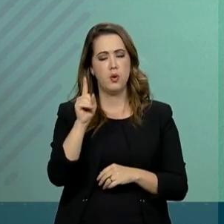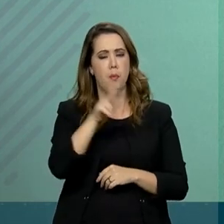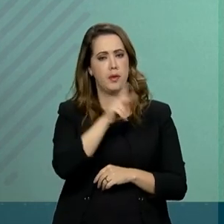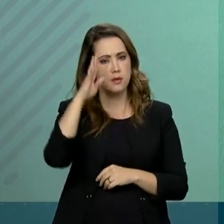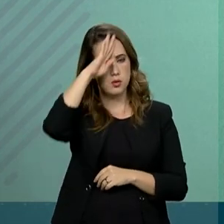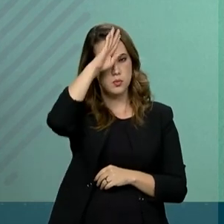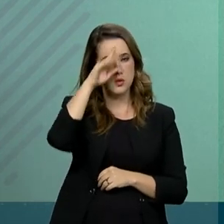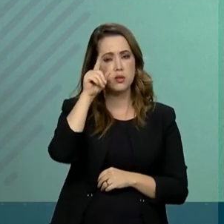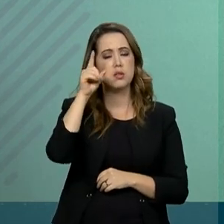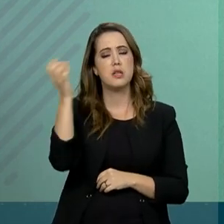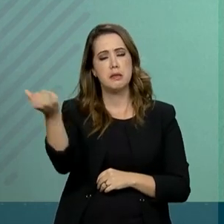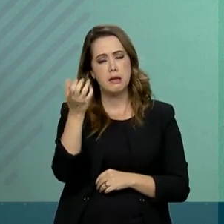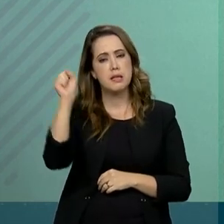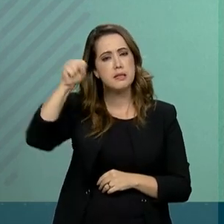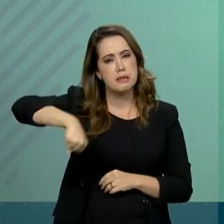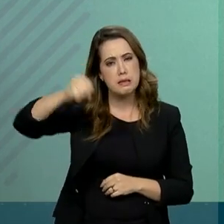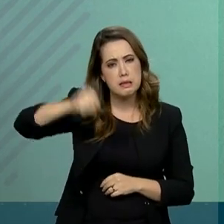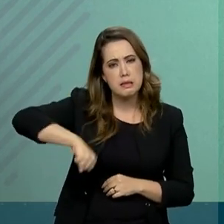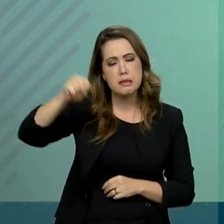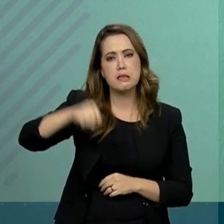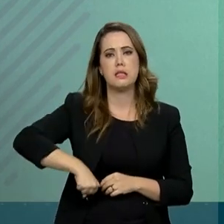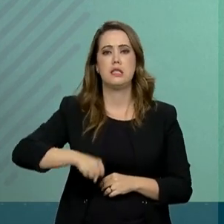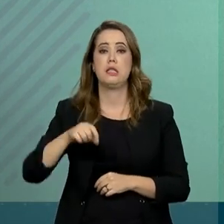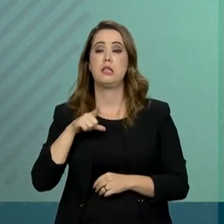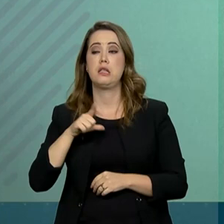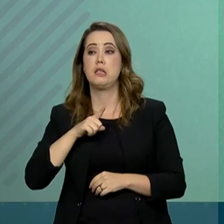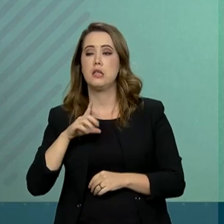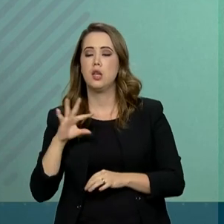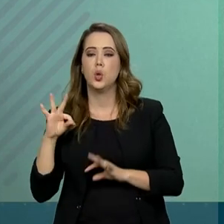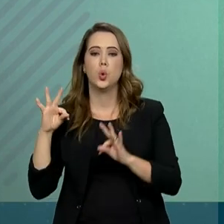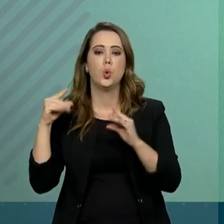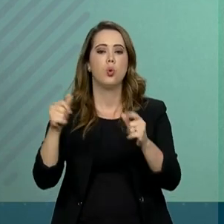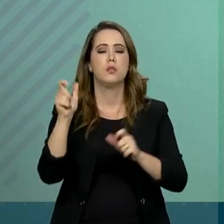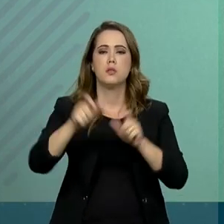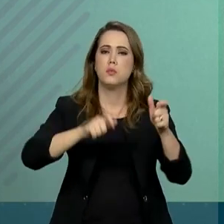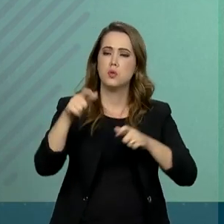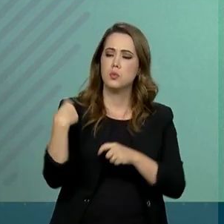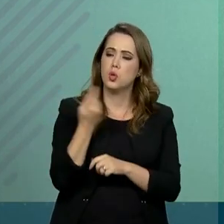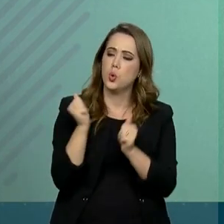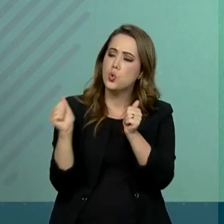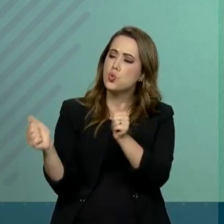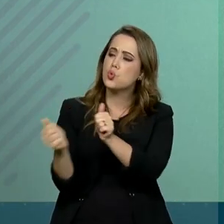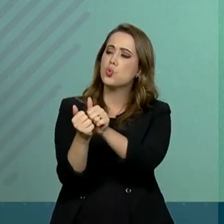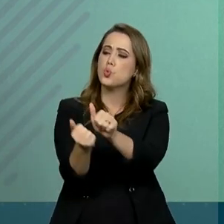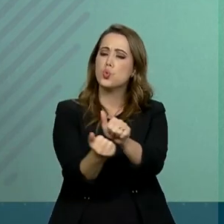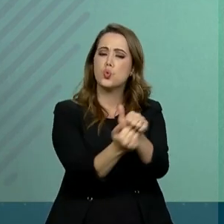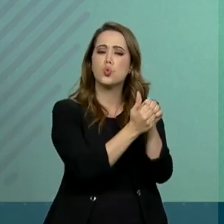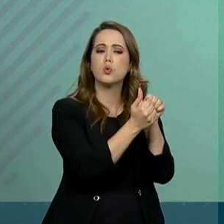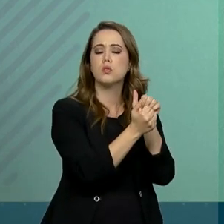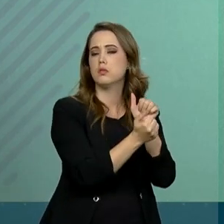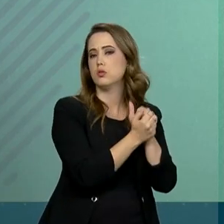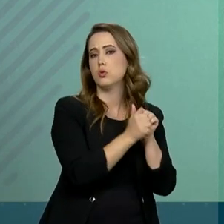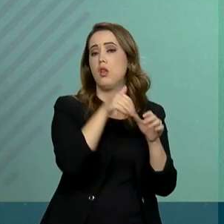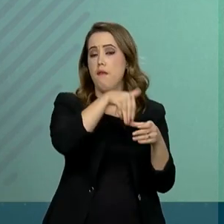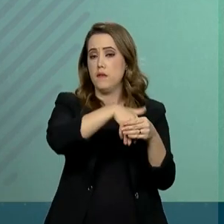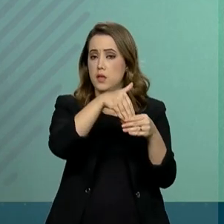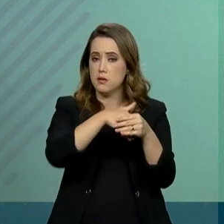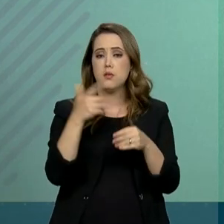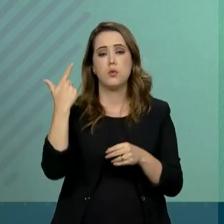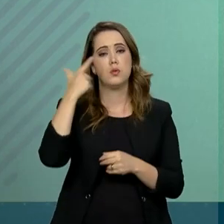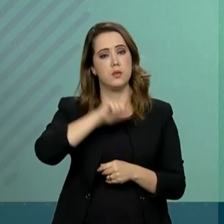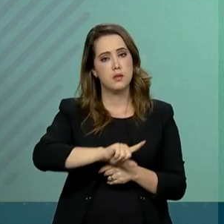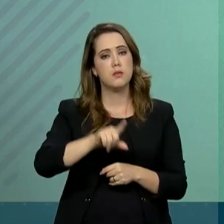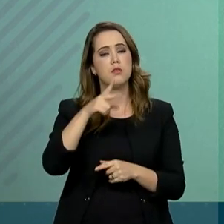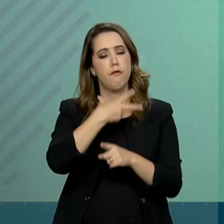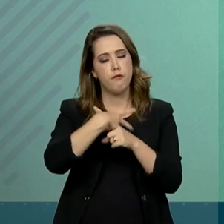presidente emocionado que assim stela luz por acordo a fim de que nós chegamos juntos a conclusão desta votação e que ela seja